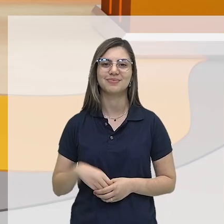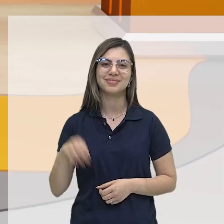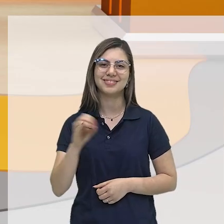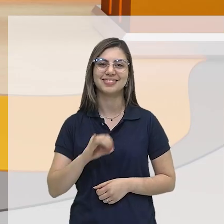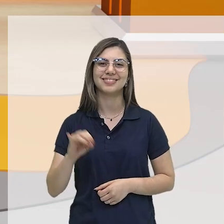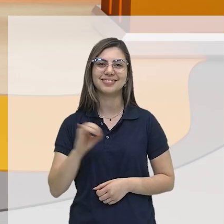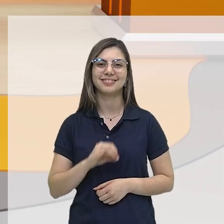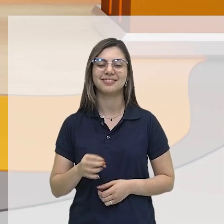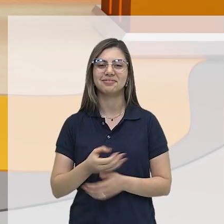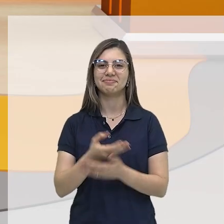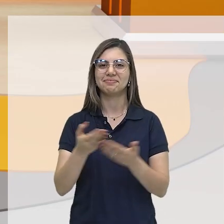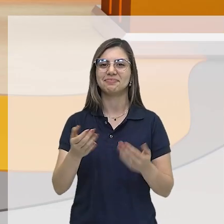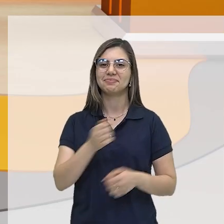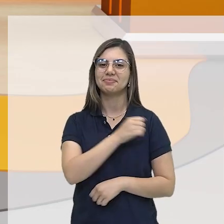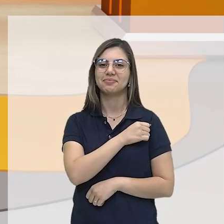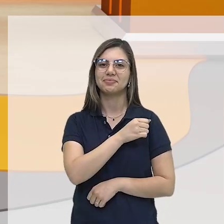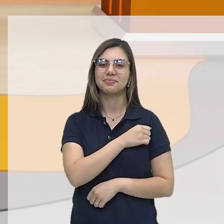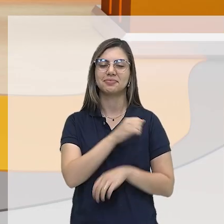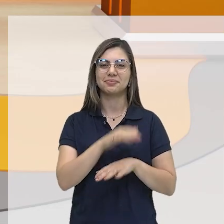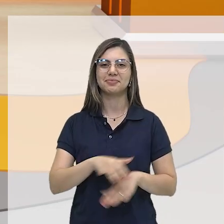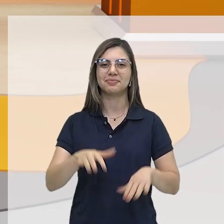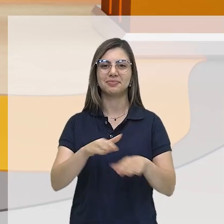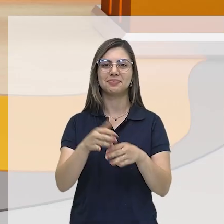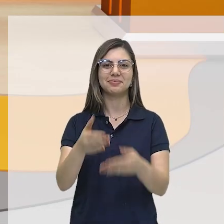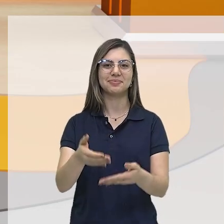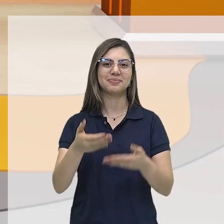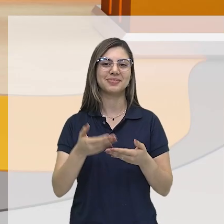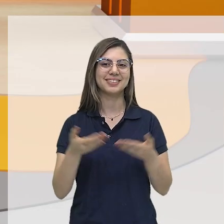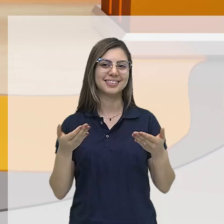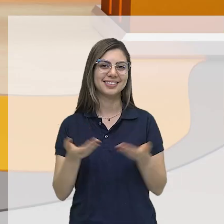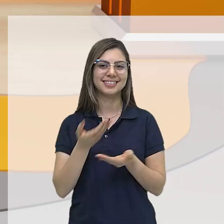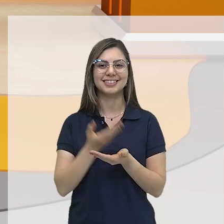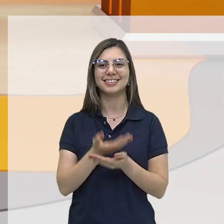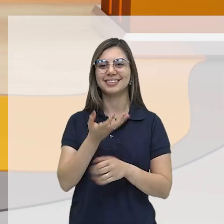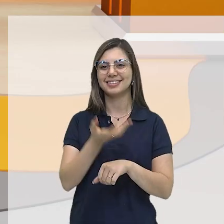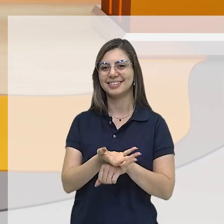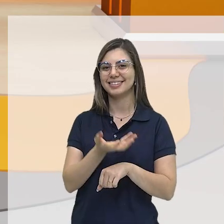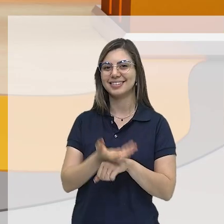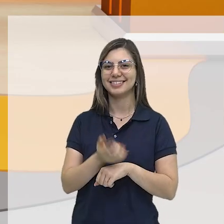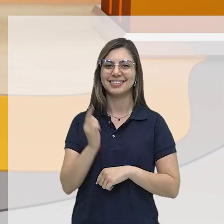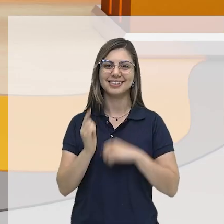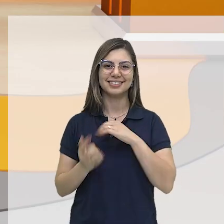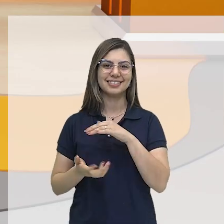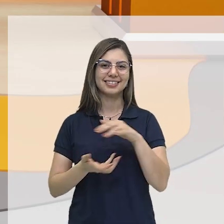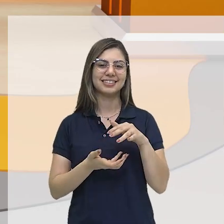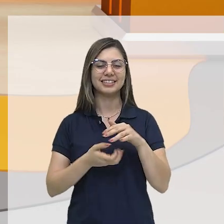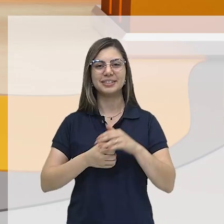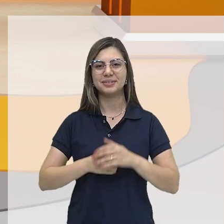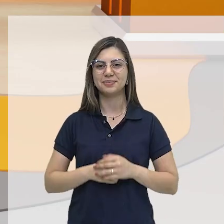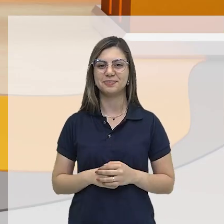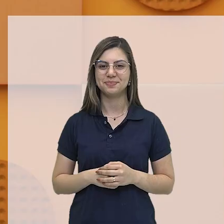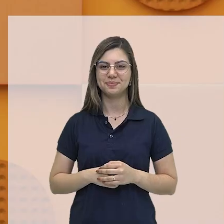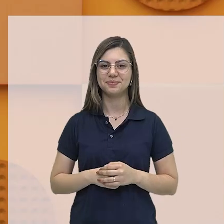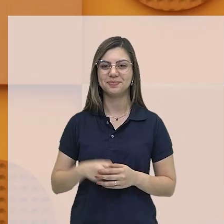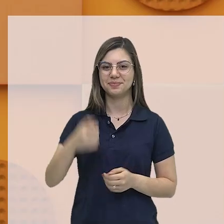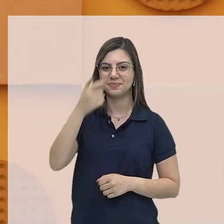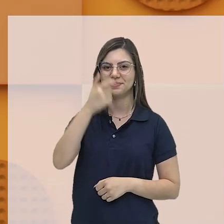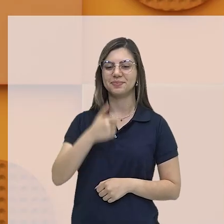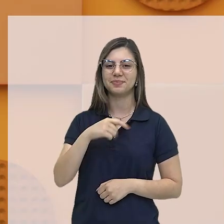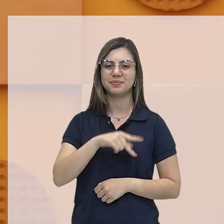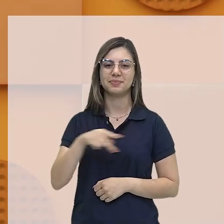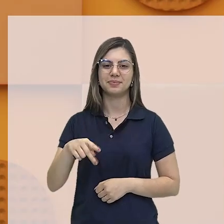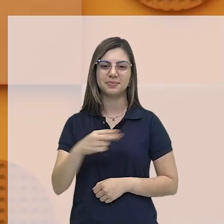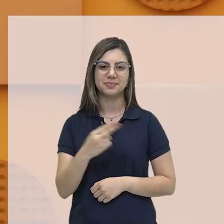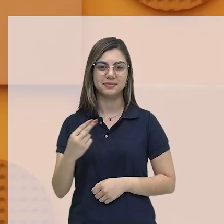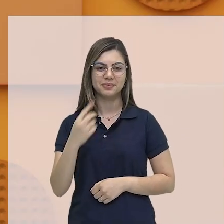Olá, alunos do ensino fundamental, sejam bem-vindos a mais uma aula do nosso componente de Geografia. Eu sou a